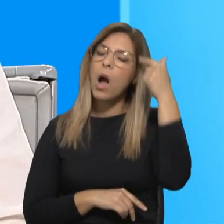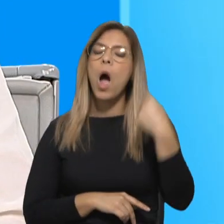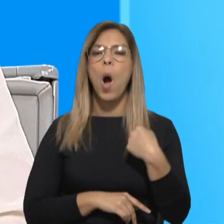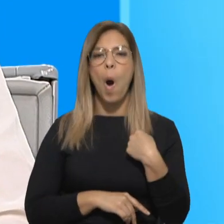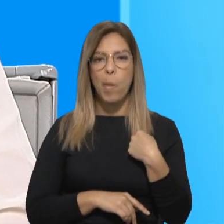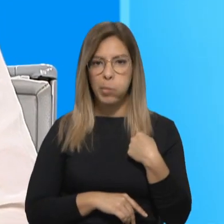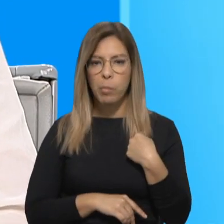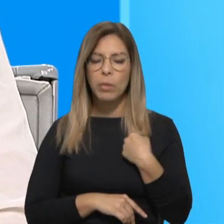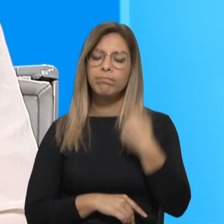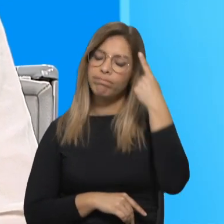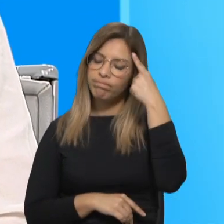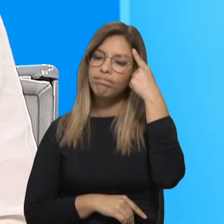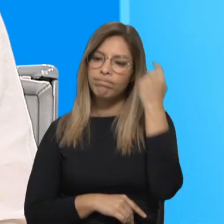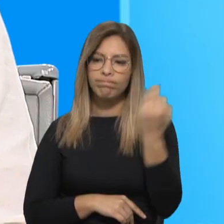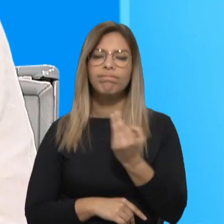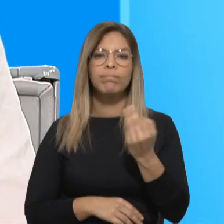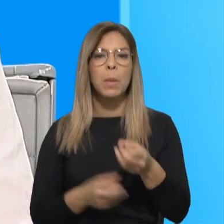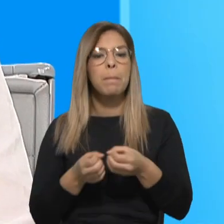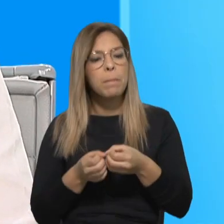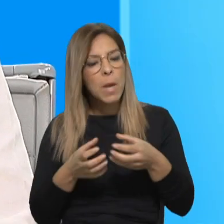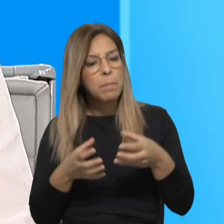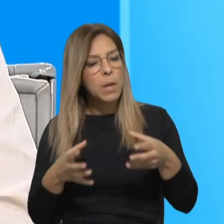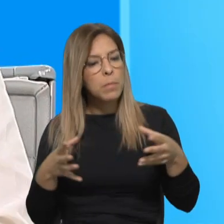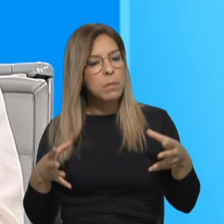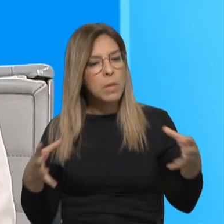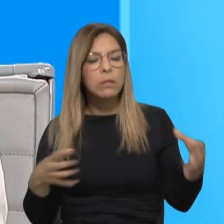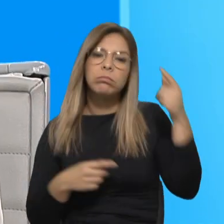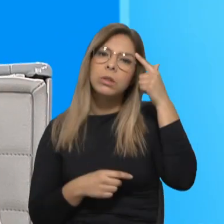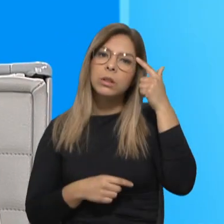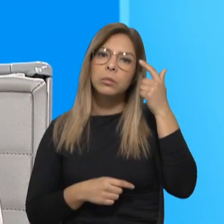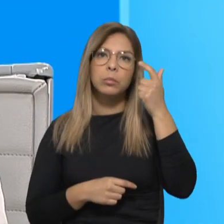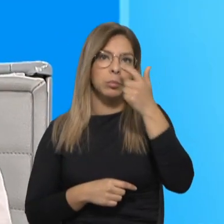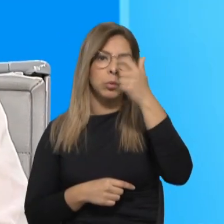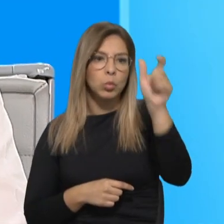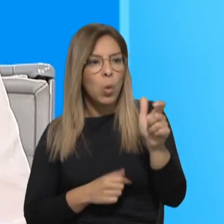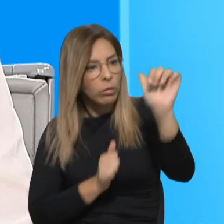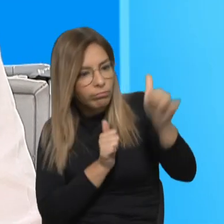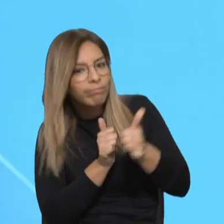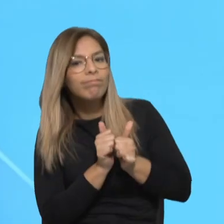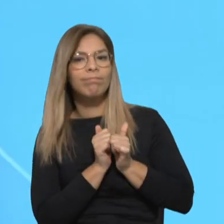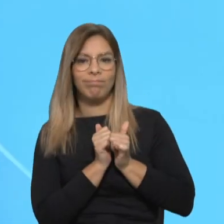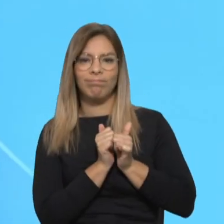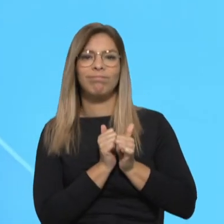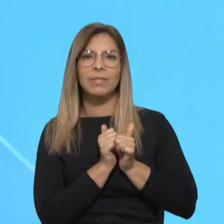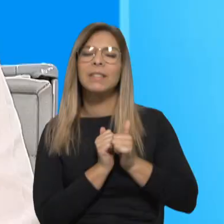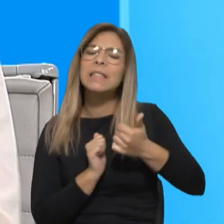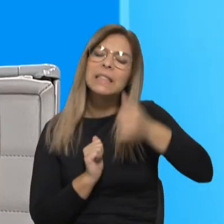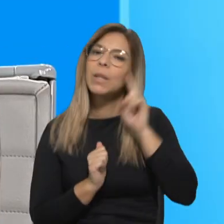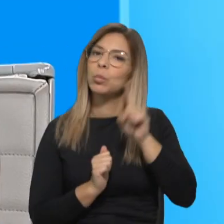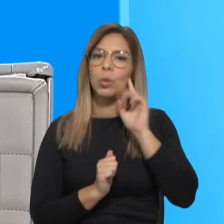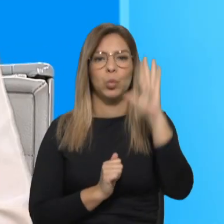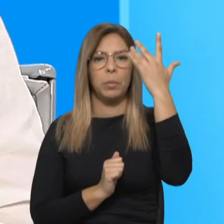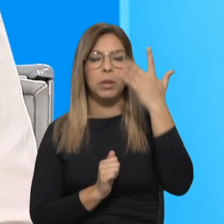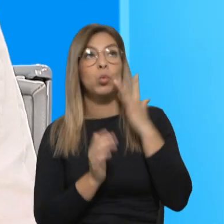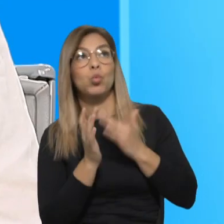vez maior que o ressuscitado, que o Senhor ressuscitado nos acompanha. Isso essa é certeza fundamental. Isso é que é a esperança. E o